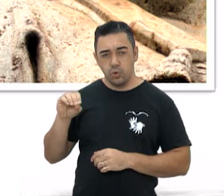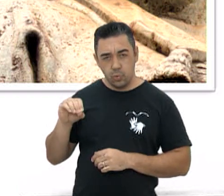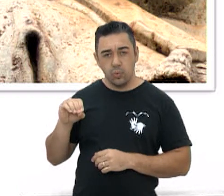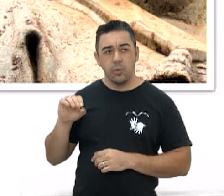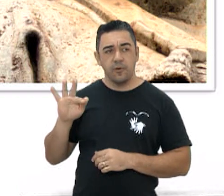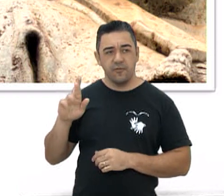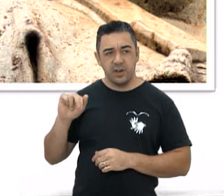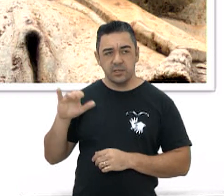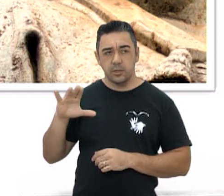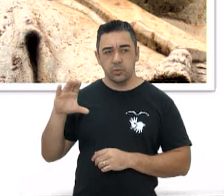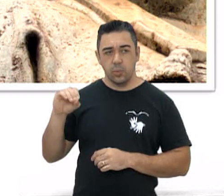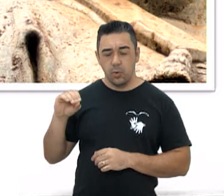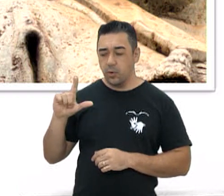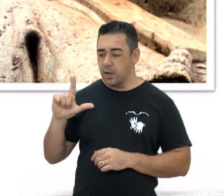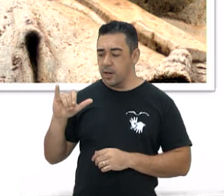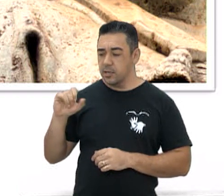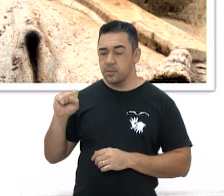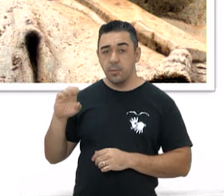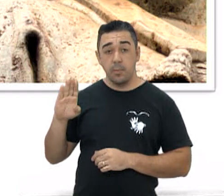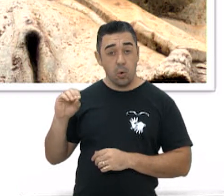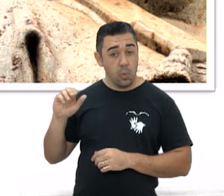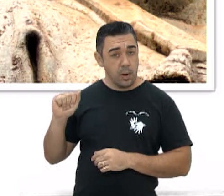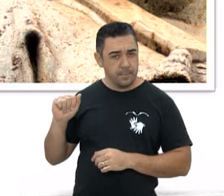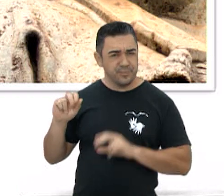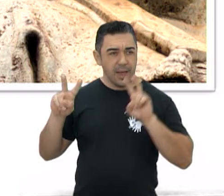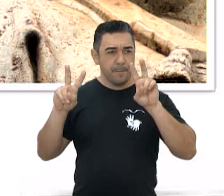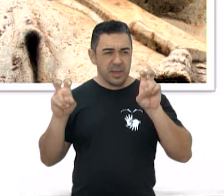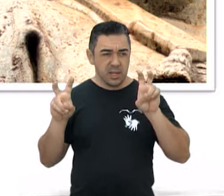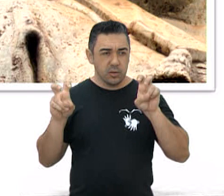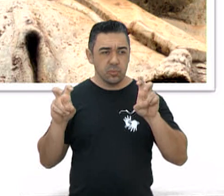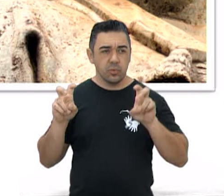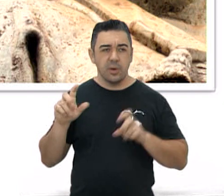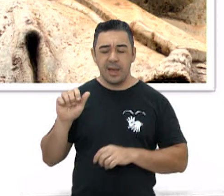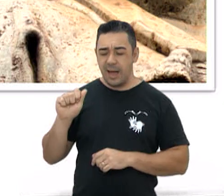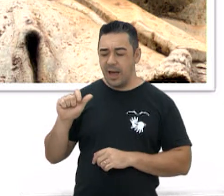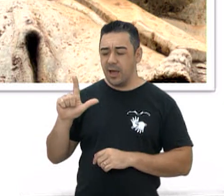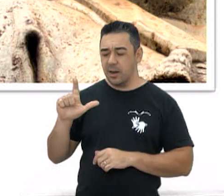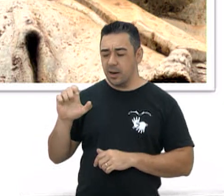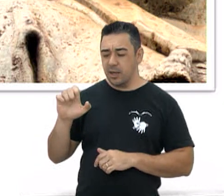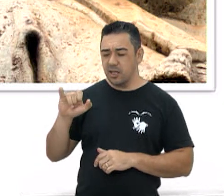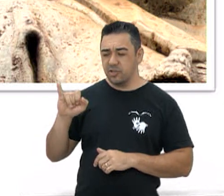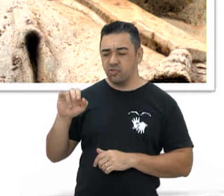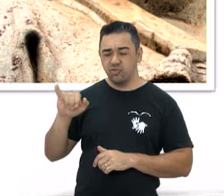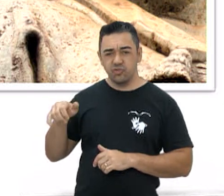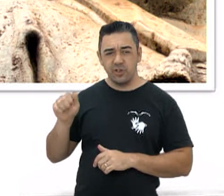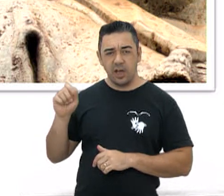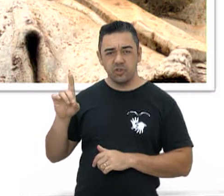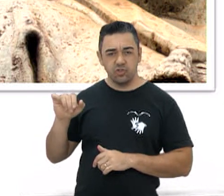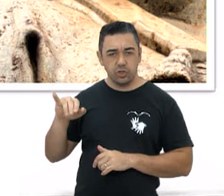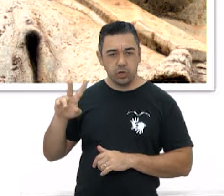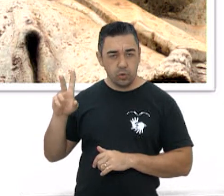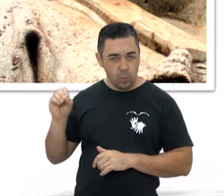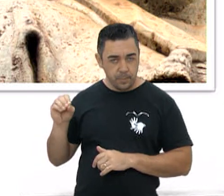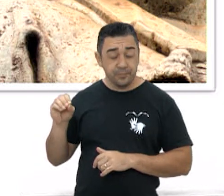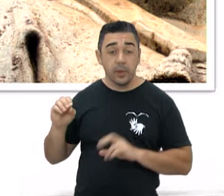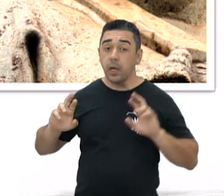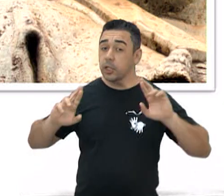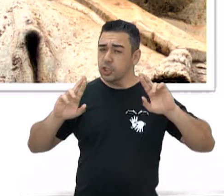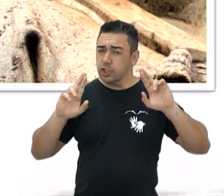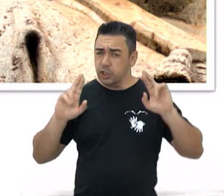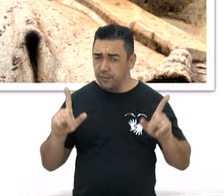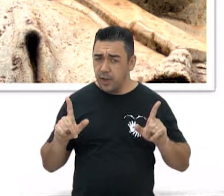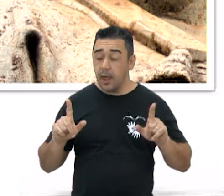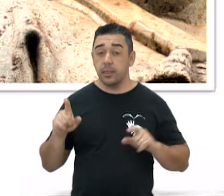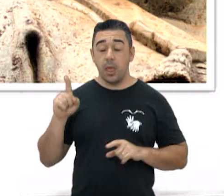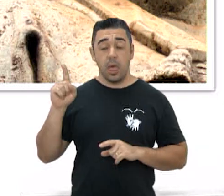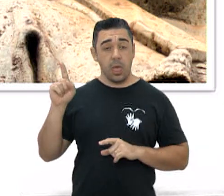Aleijadinho. Já vou explicar o porquê desse apelido. Diferente do mestre Ataíde, o